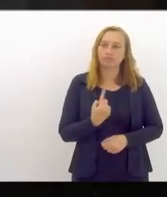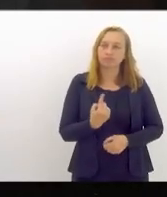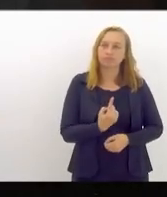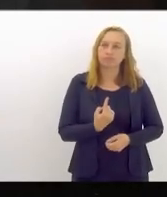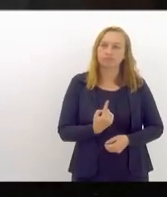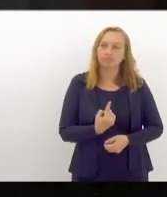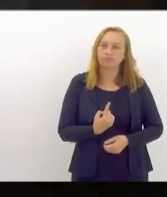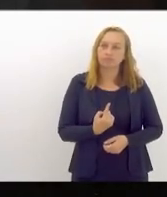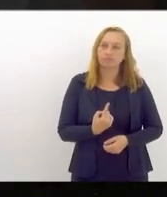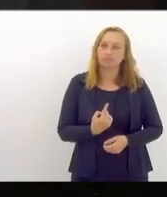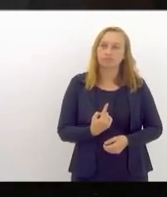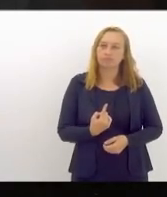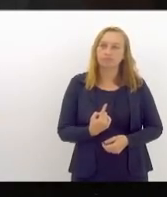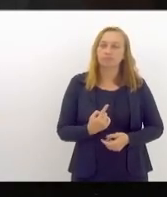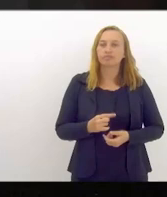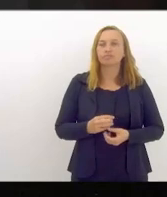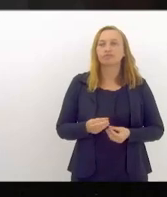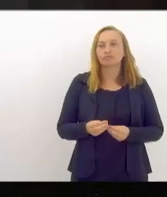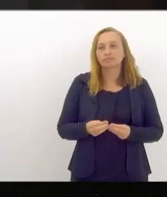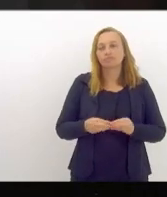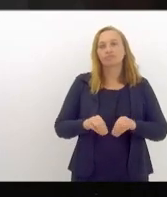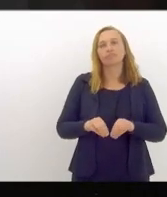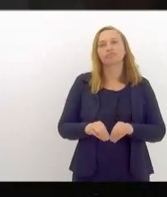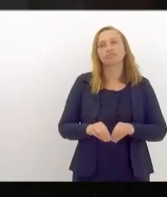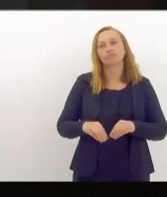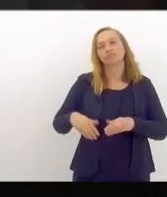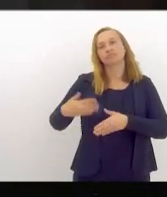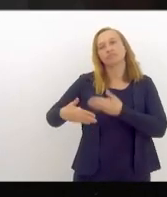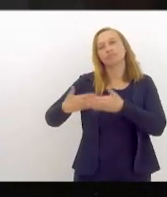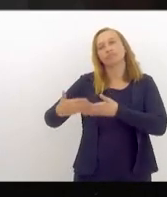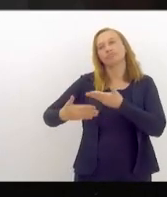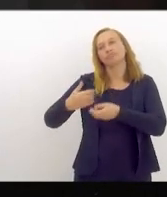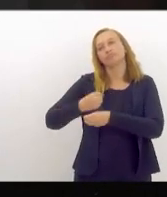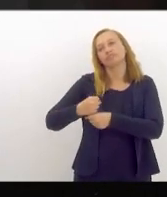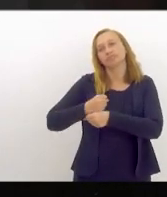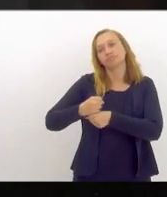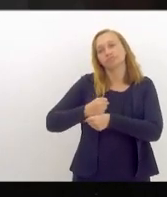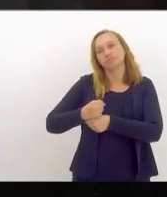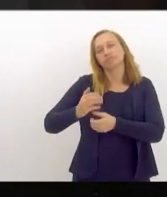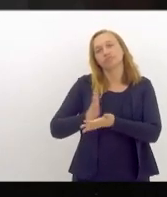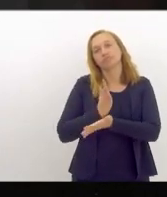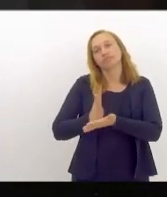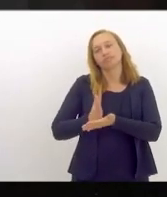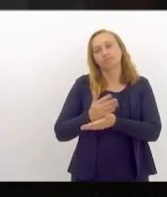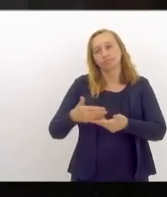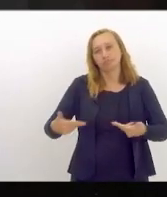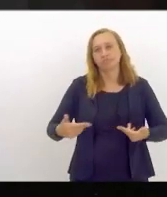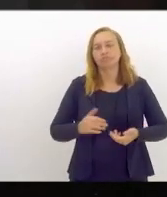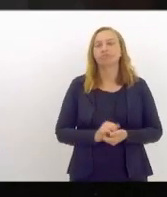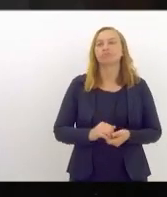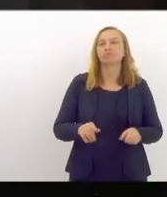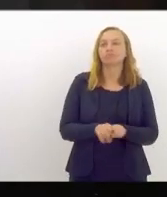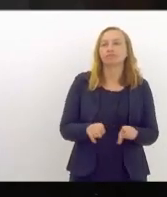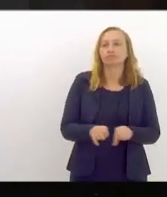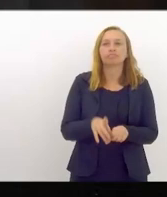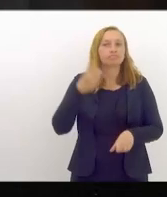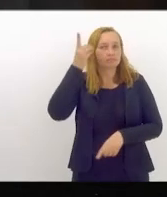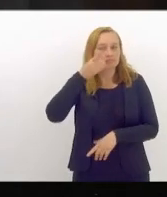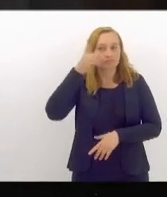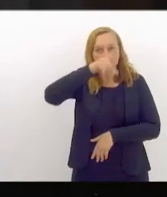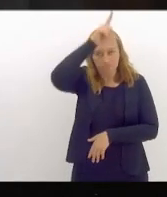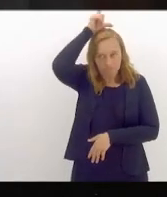fomos tão atacados ao longo de alguns anos cumprimentar também o deputado Luis Paulo